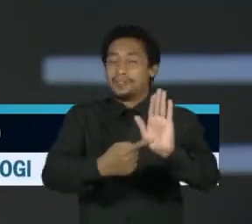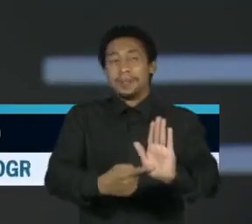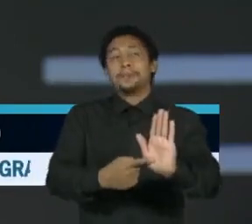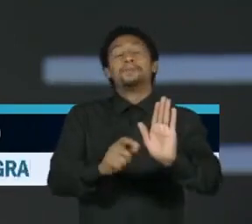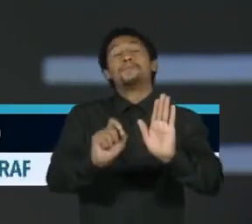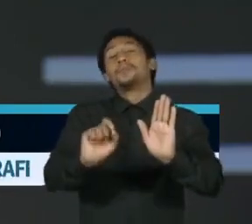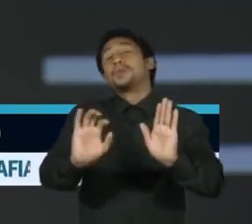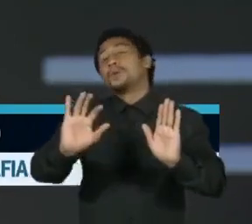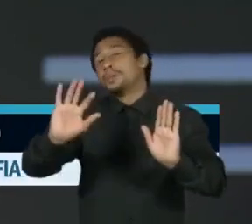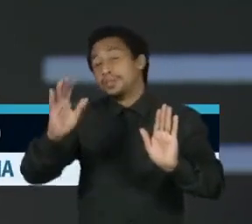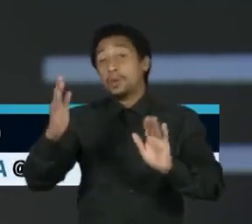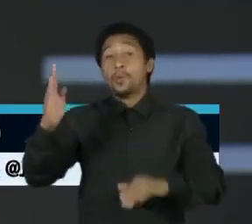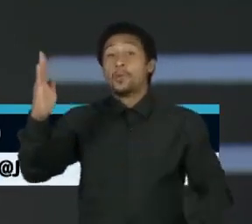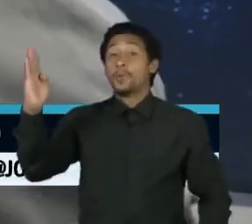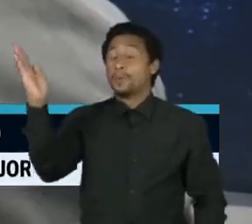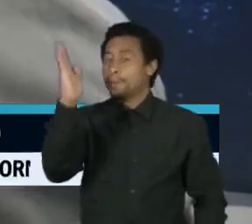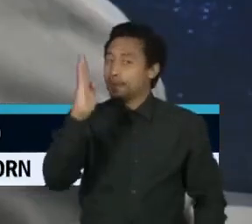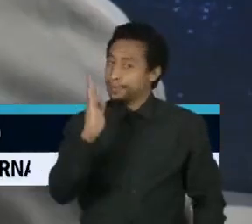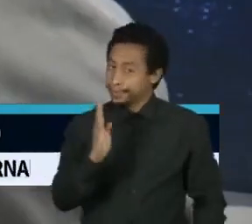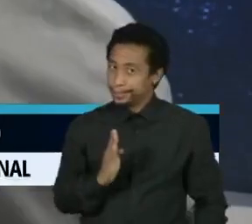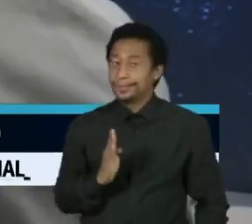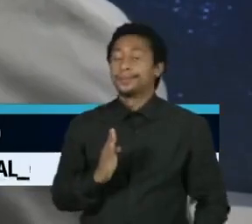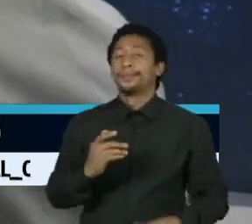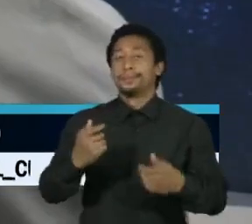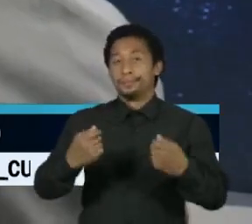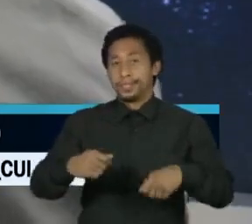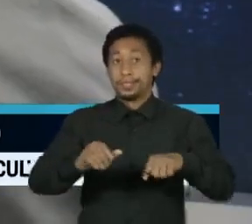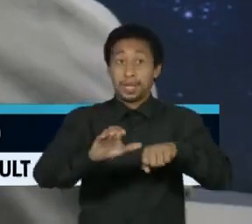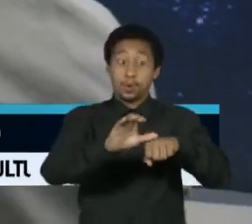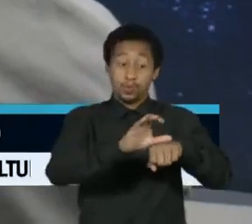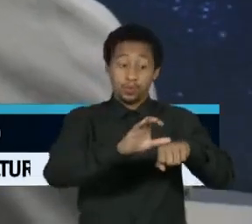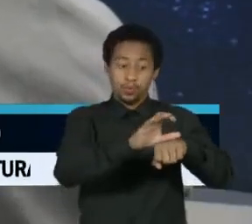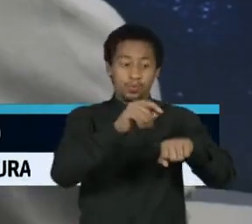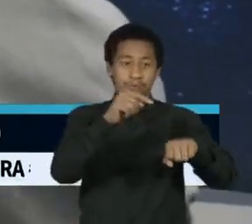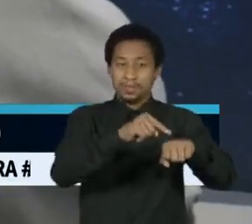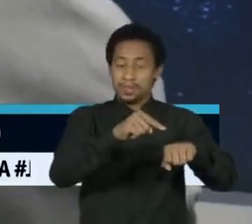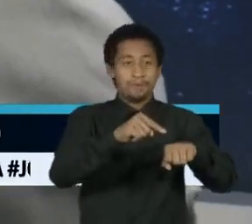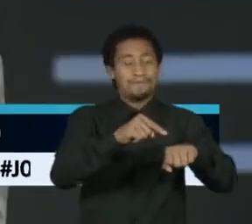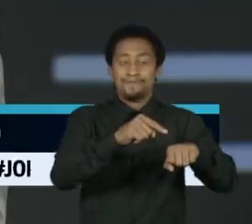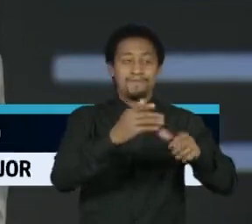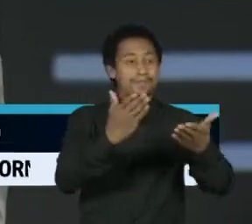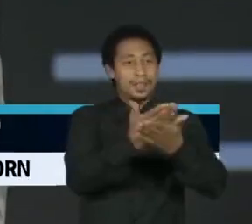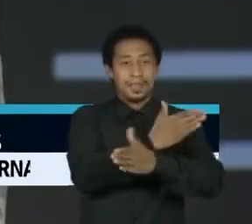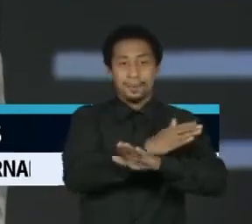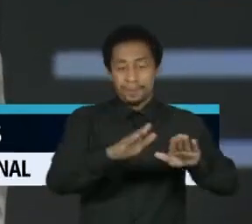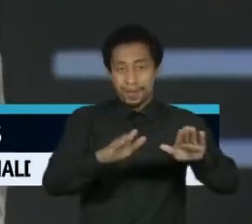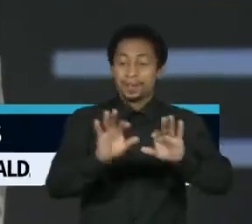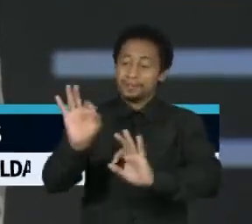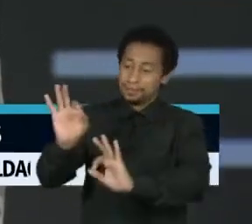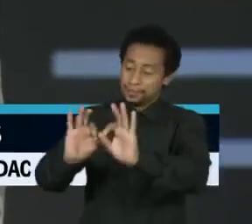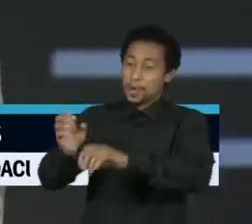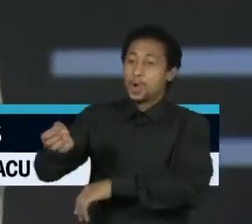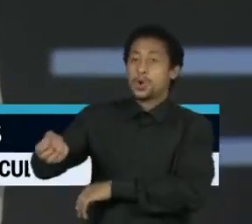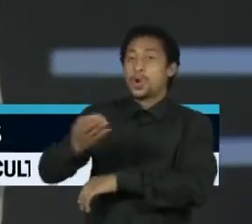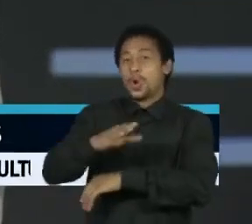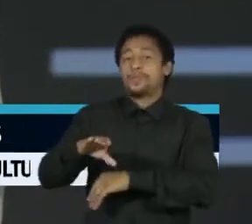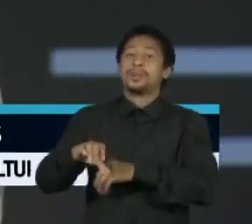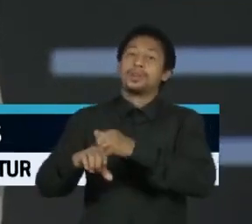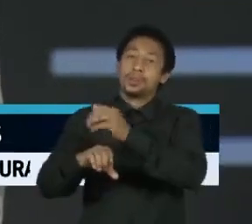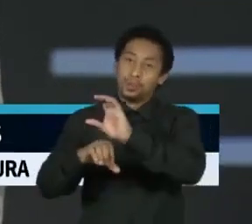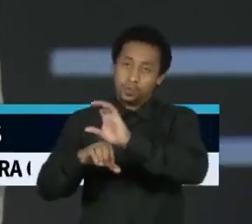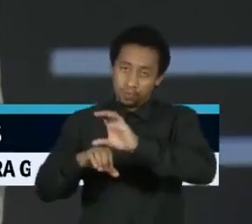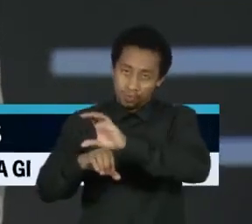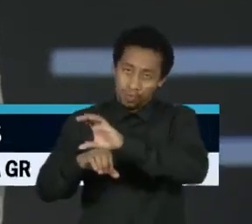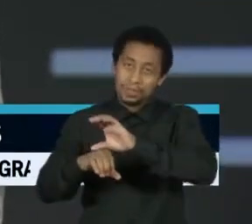o Brasil tenha que se lançar numa nova constituinte, é isso que ele dizia. E eu escutava ele, achava interessante,